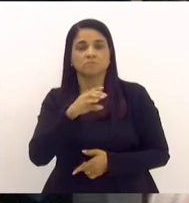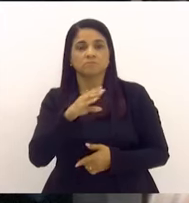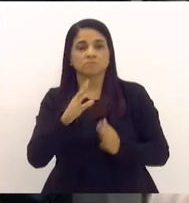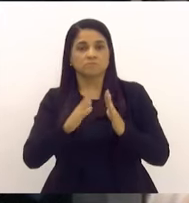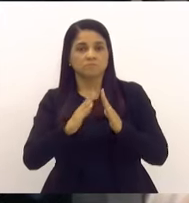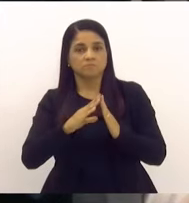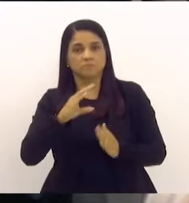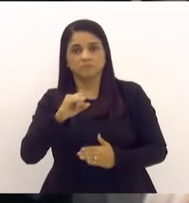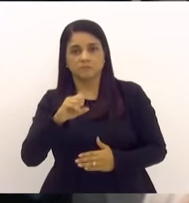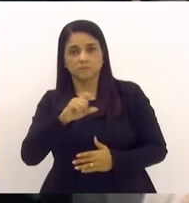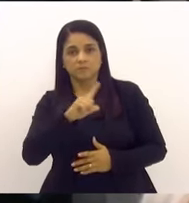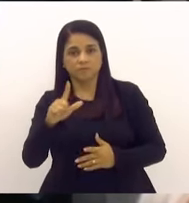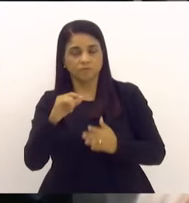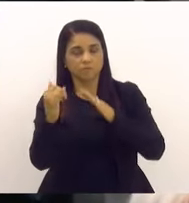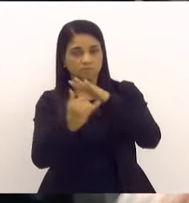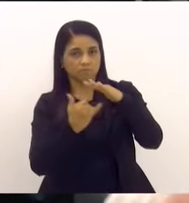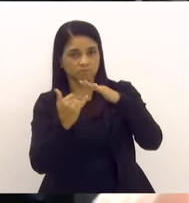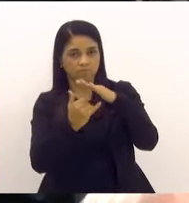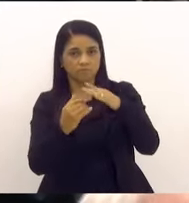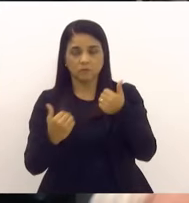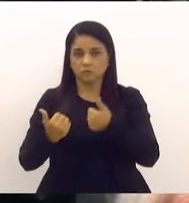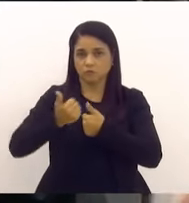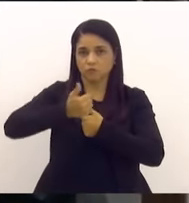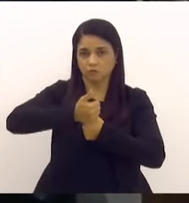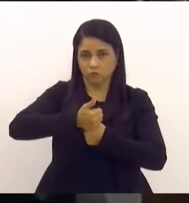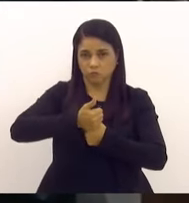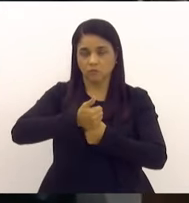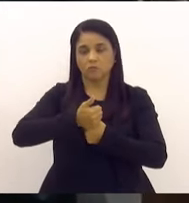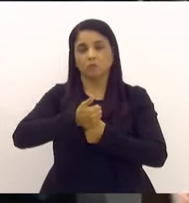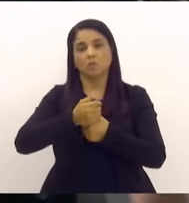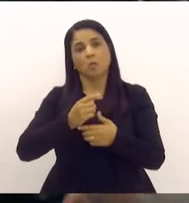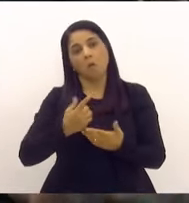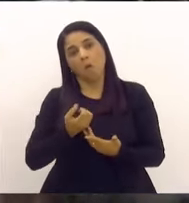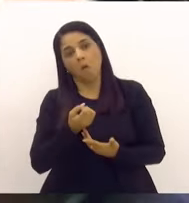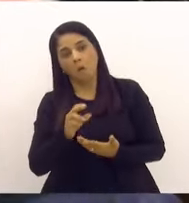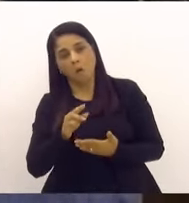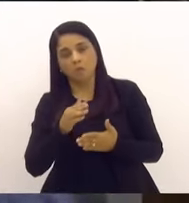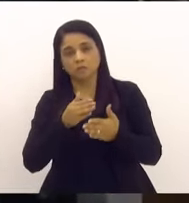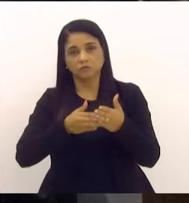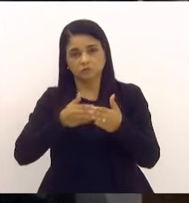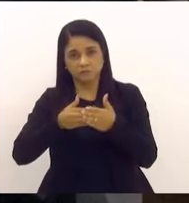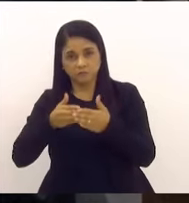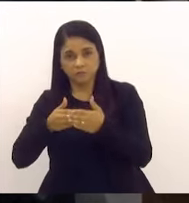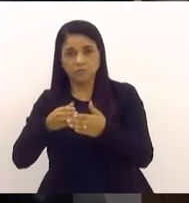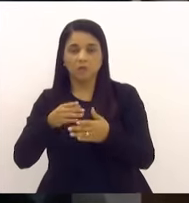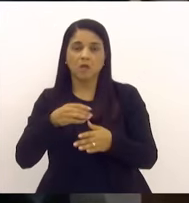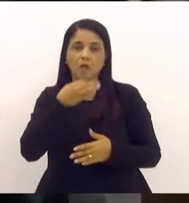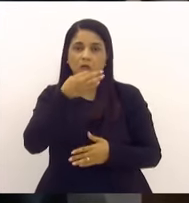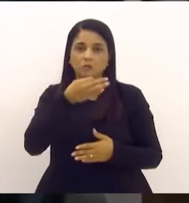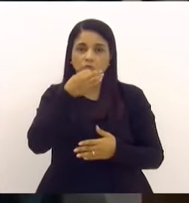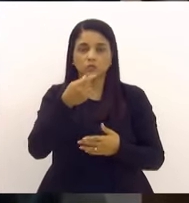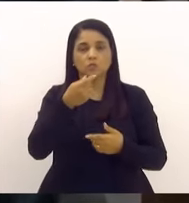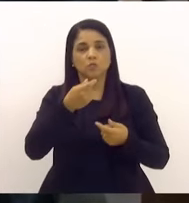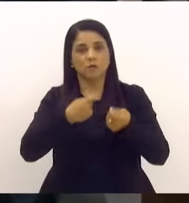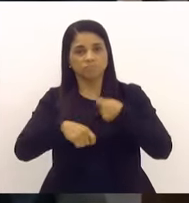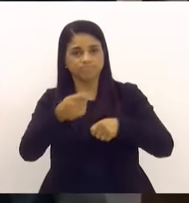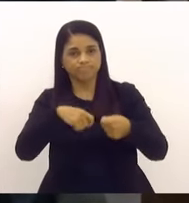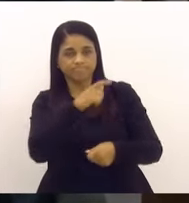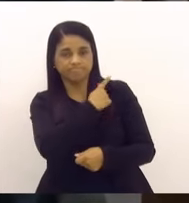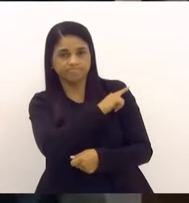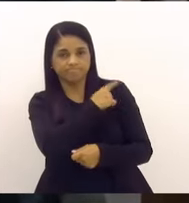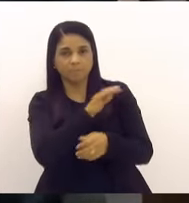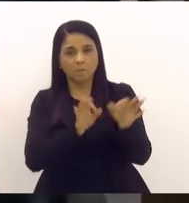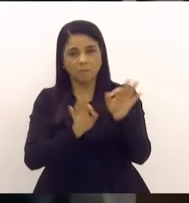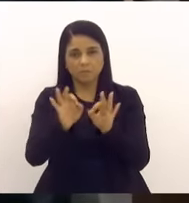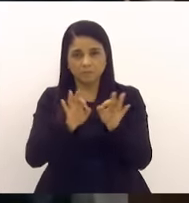social e funcional, substituí-lo em suas ausências ou impedimentos, assessorá-lo nos assuntos pertinentes à gestão administrativa,